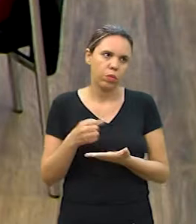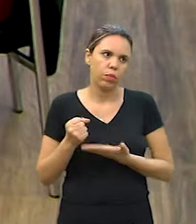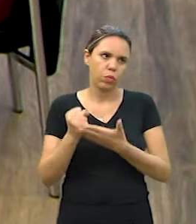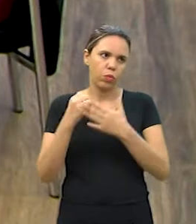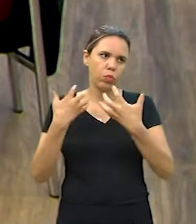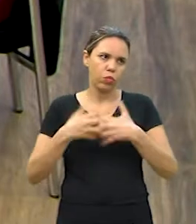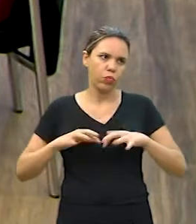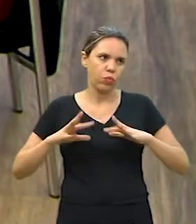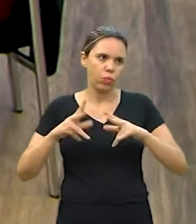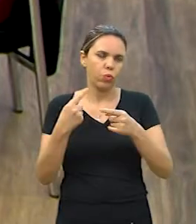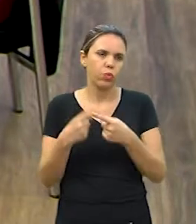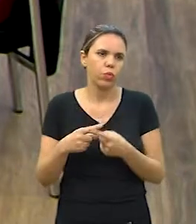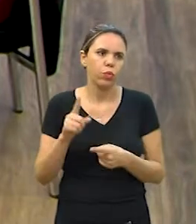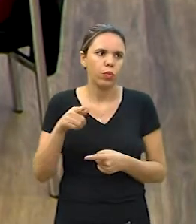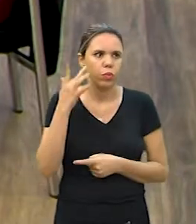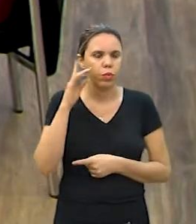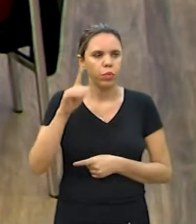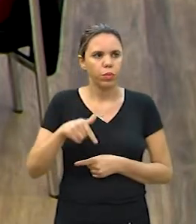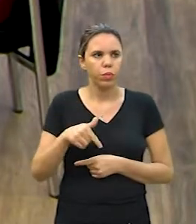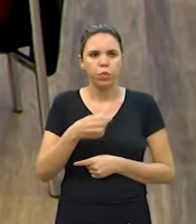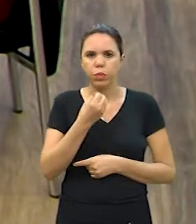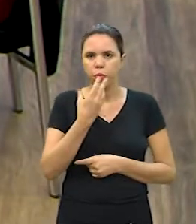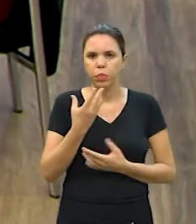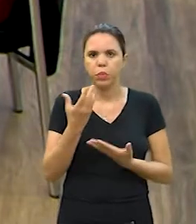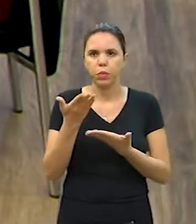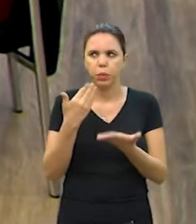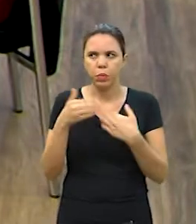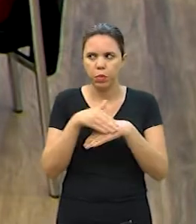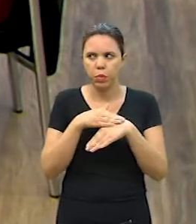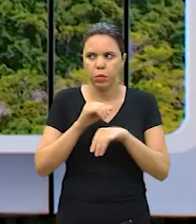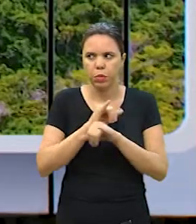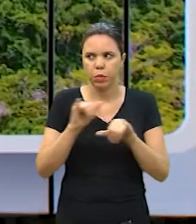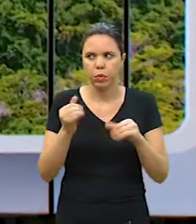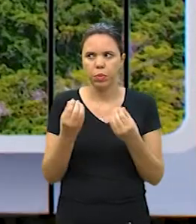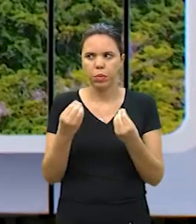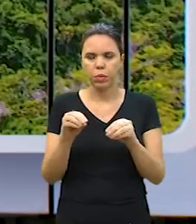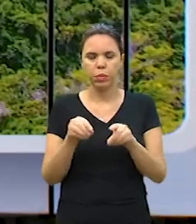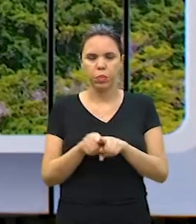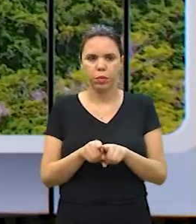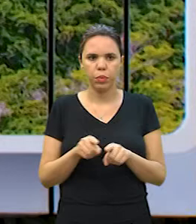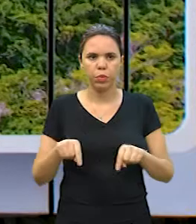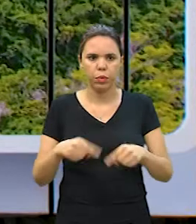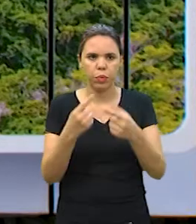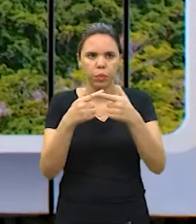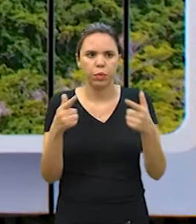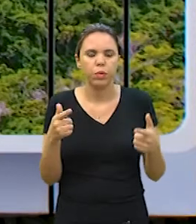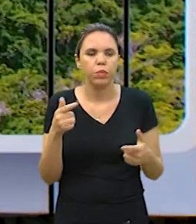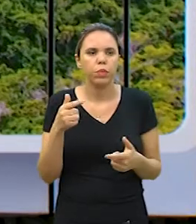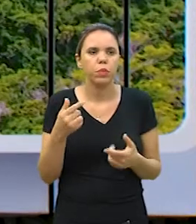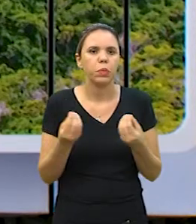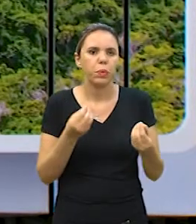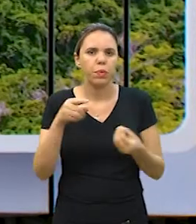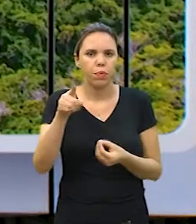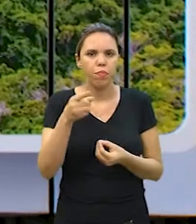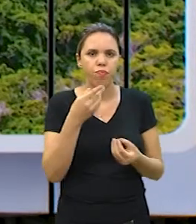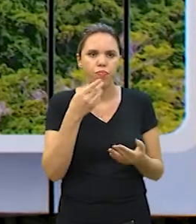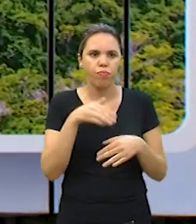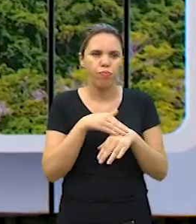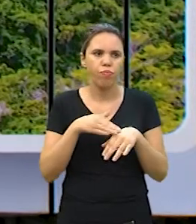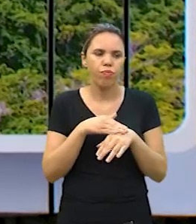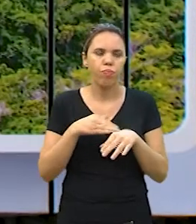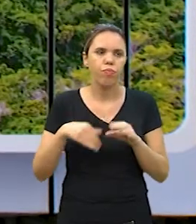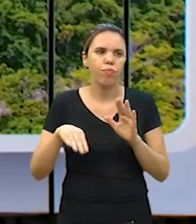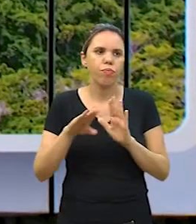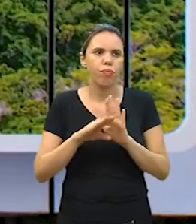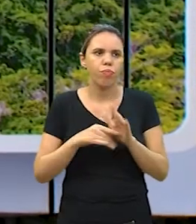Um único centro que pudesse, porque eu acho que essa que é a abordagem que coloca o desafio de como você